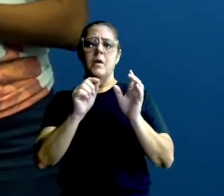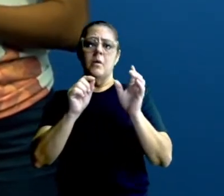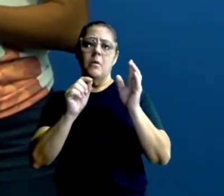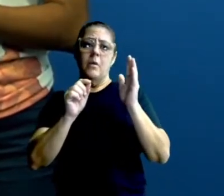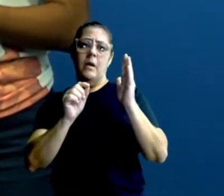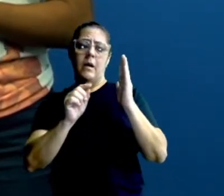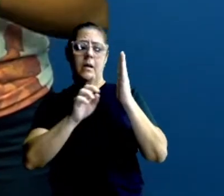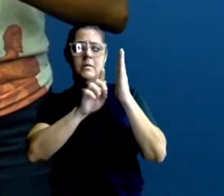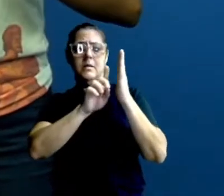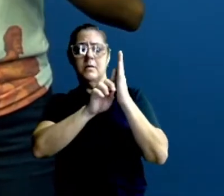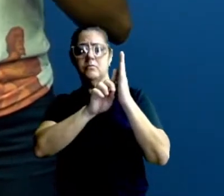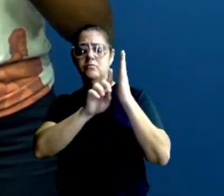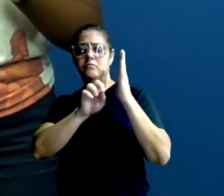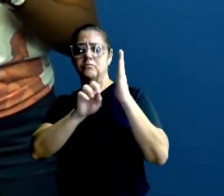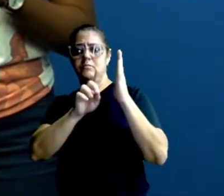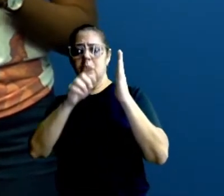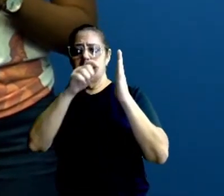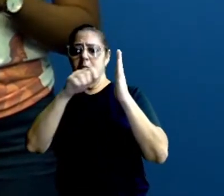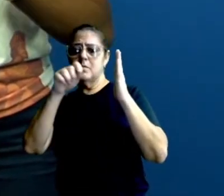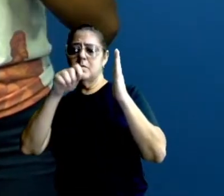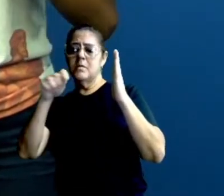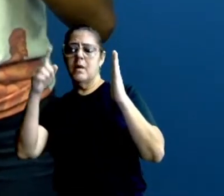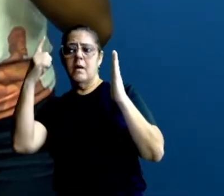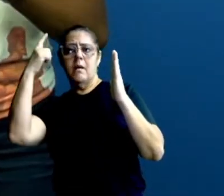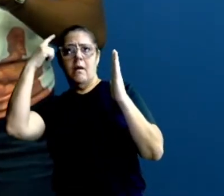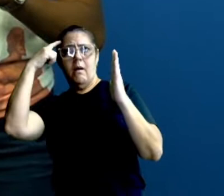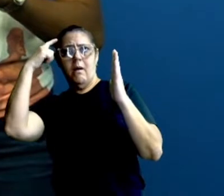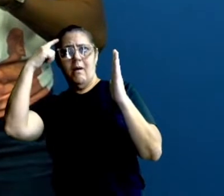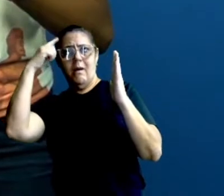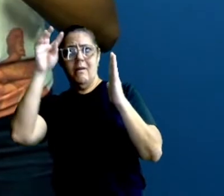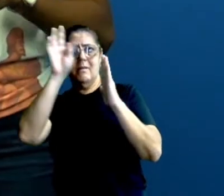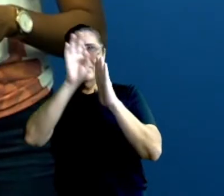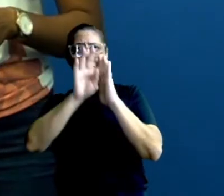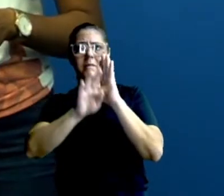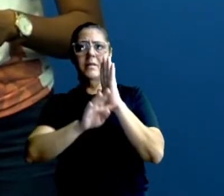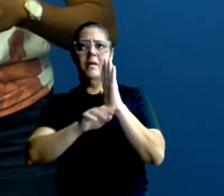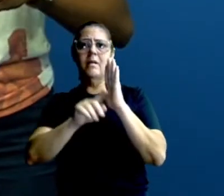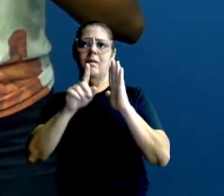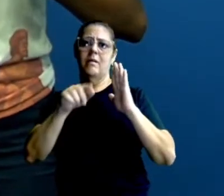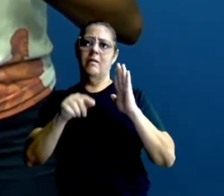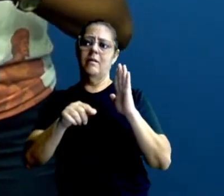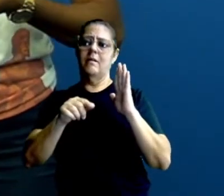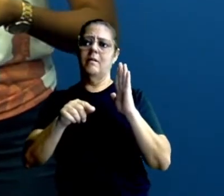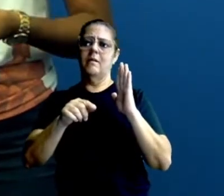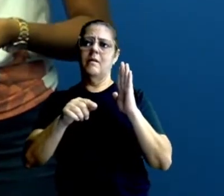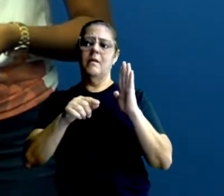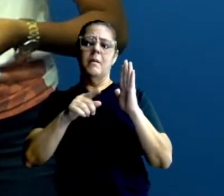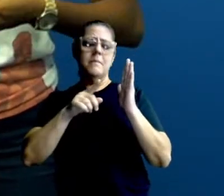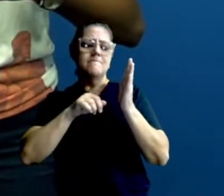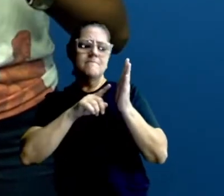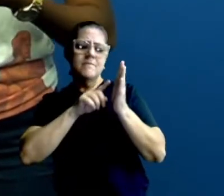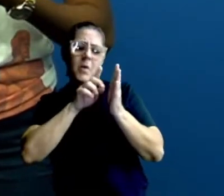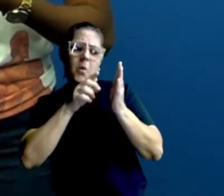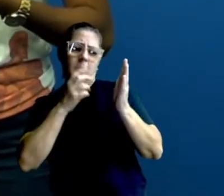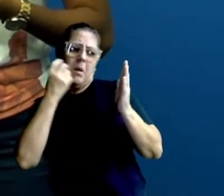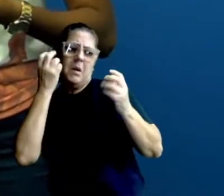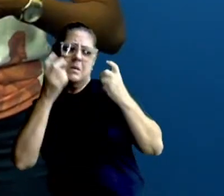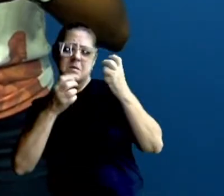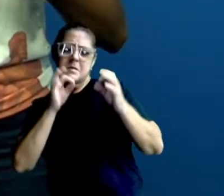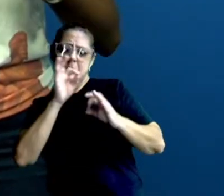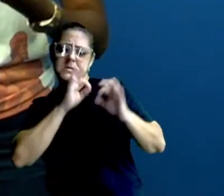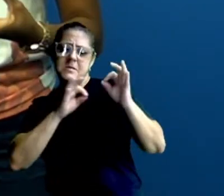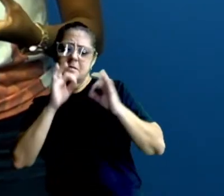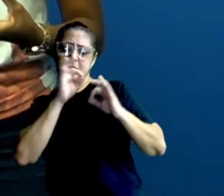parágrafo dentro desse texto Então a nossa linha de pensamento sobre o tema para a gravação é esse é analisar a